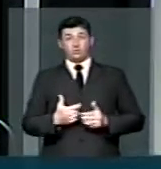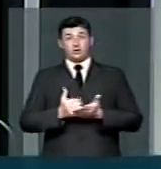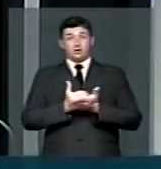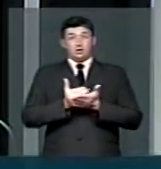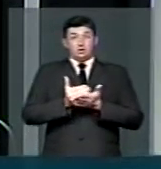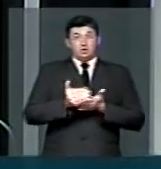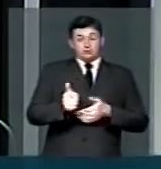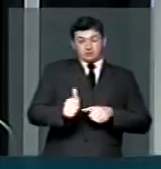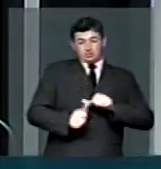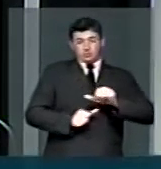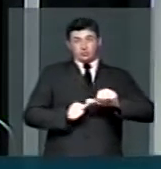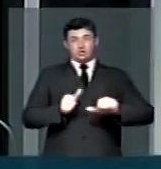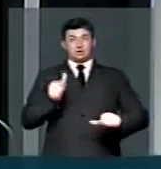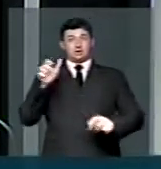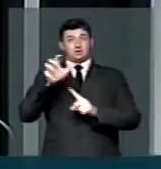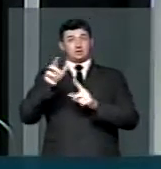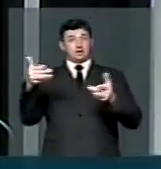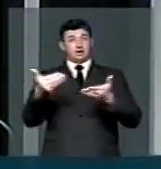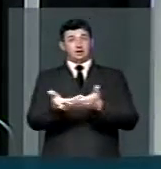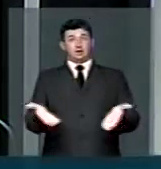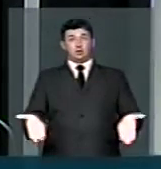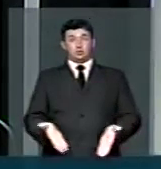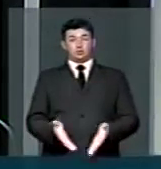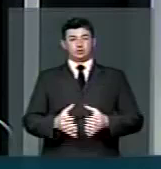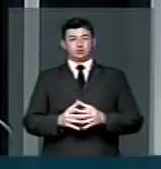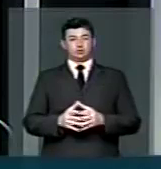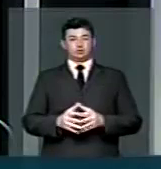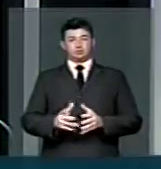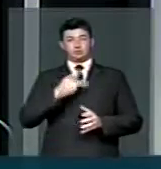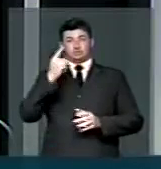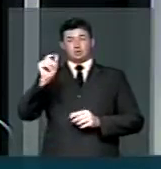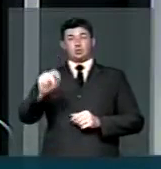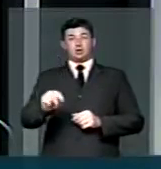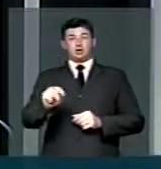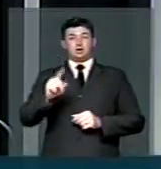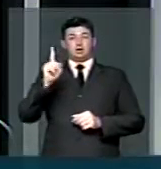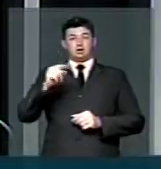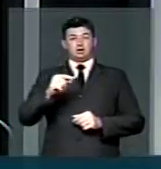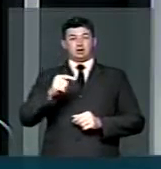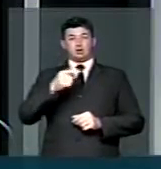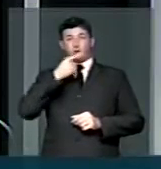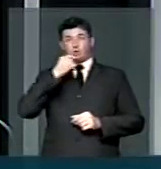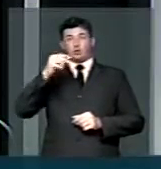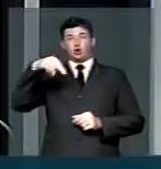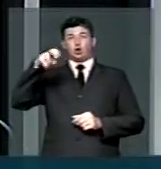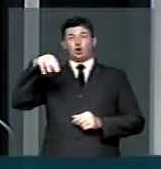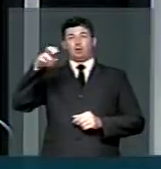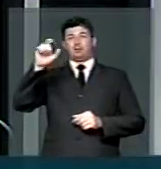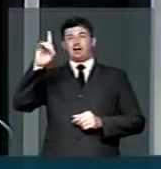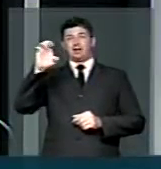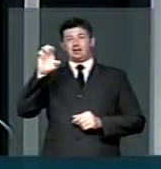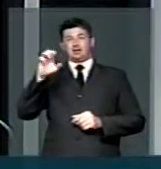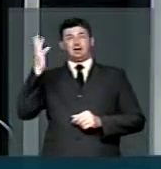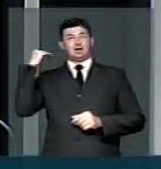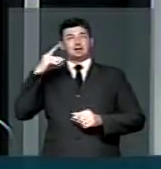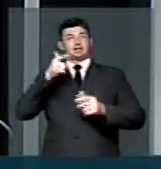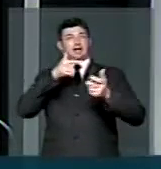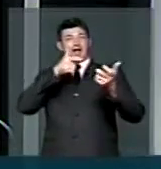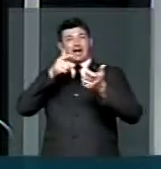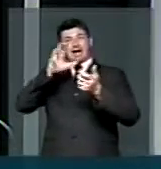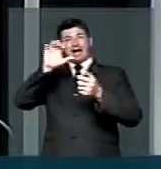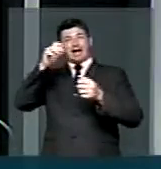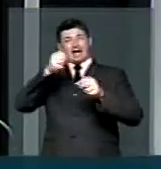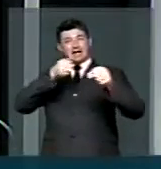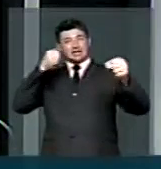uma transição que nos afeta até os dias de hoje. Trata-se da passagem do homem nômade, que vivia da caça em